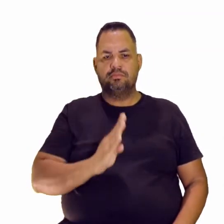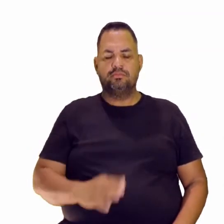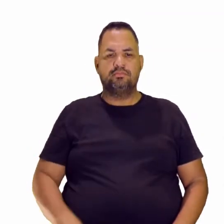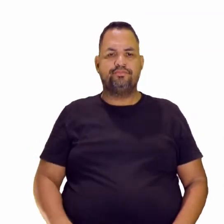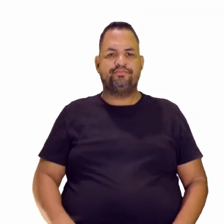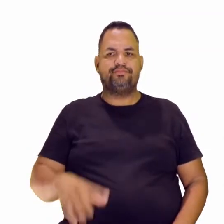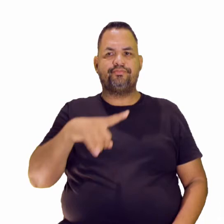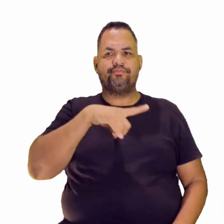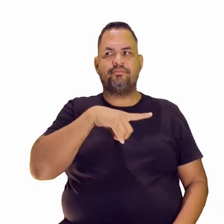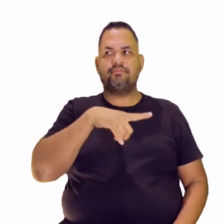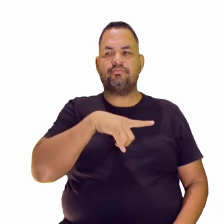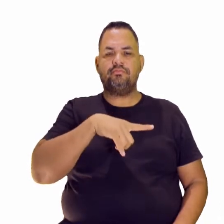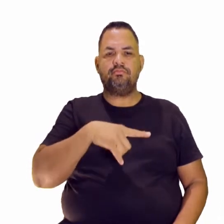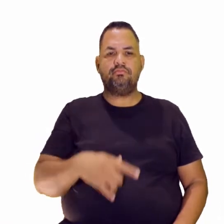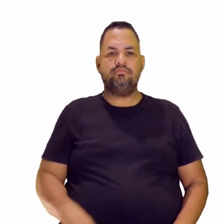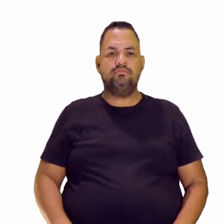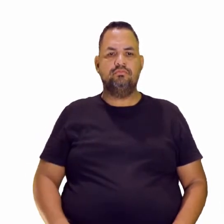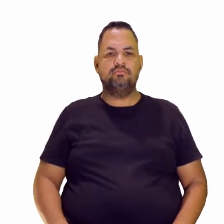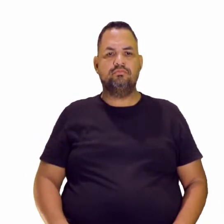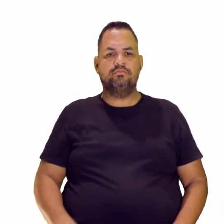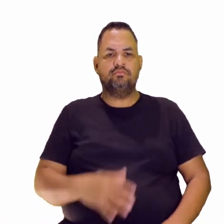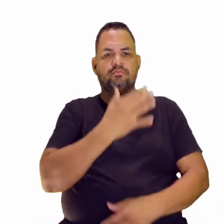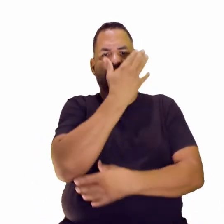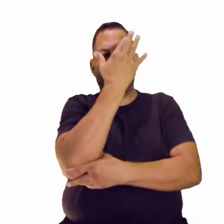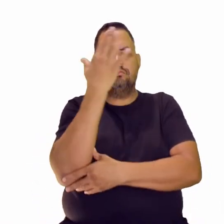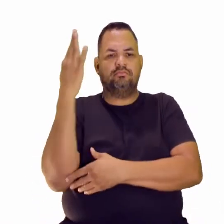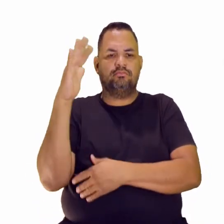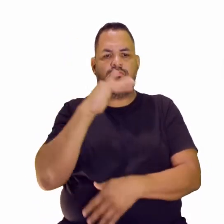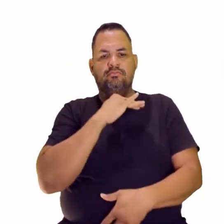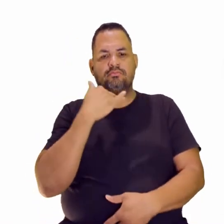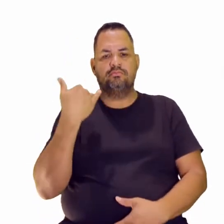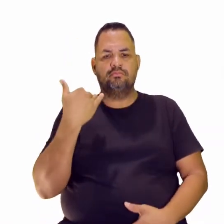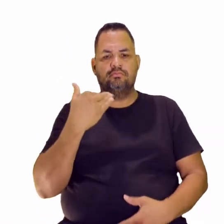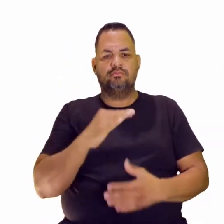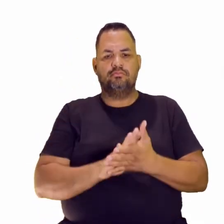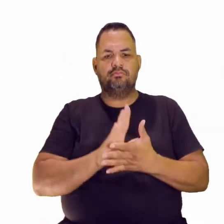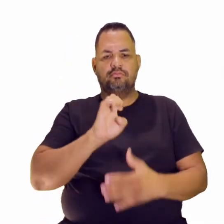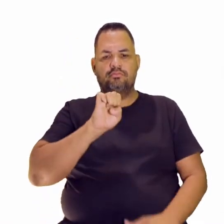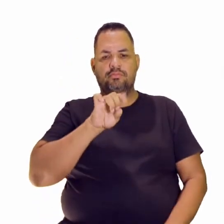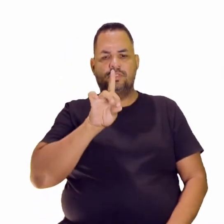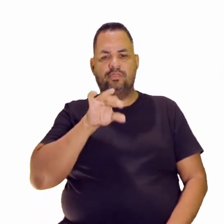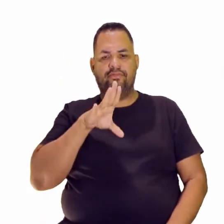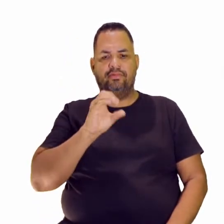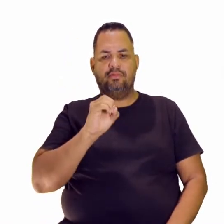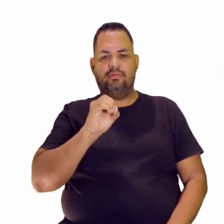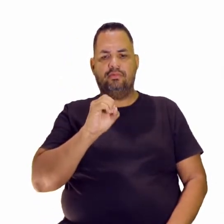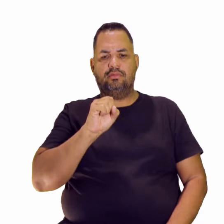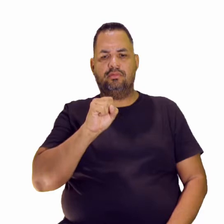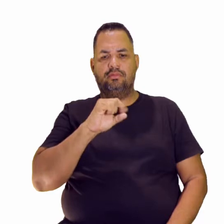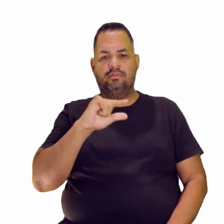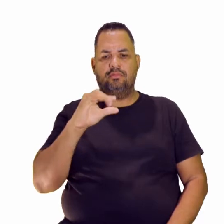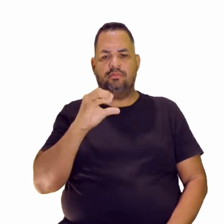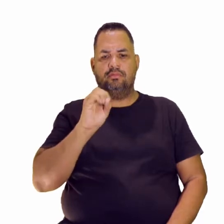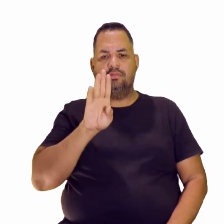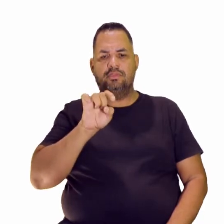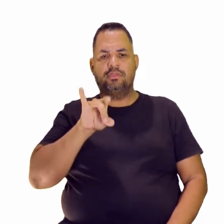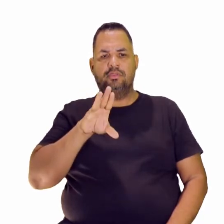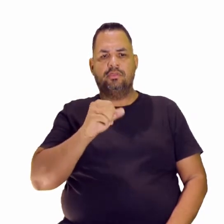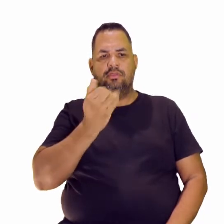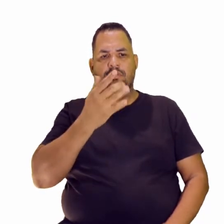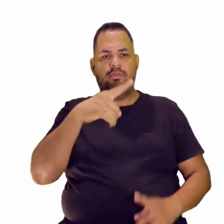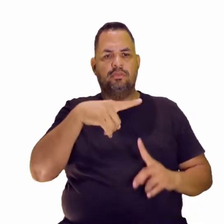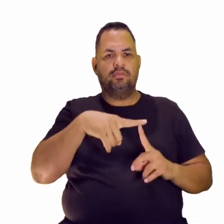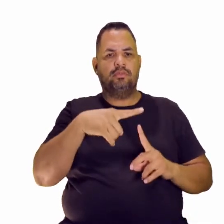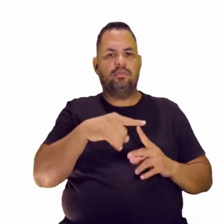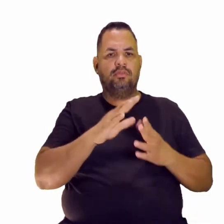Aqui nós temos uma Natureza Morta, de Estevão Silva. A Natureza Morta é esse tipo de quadro